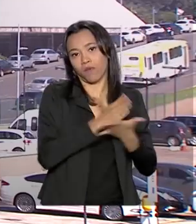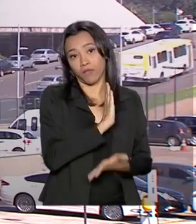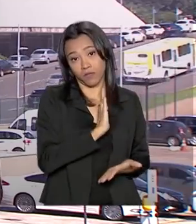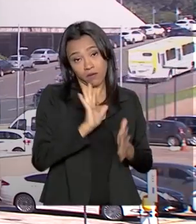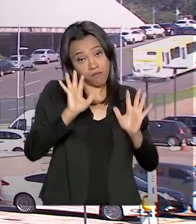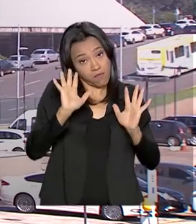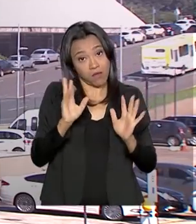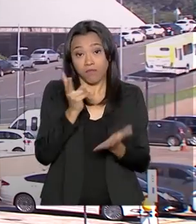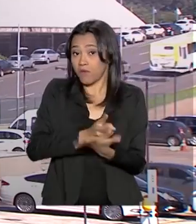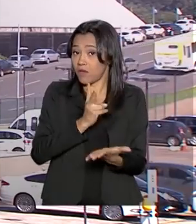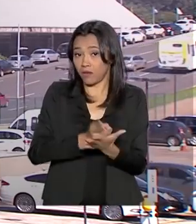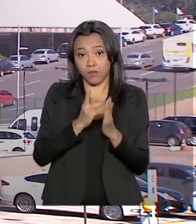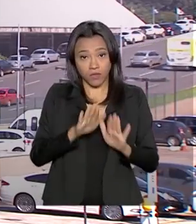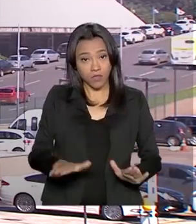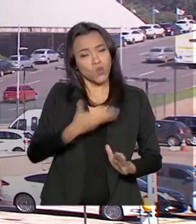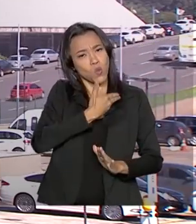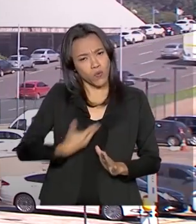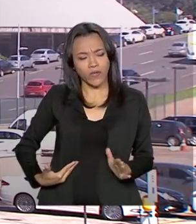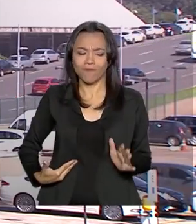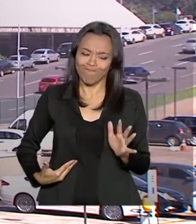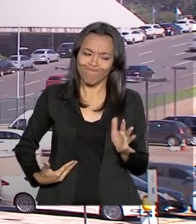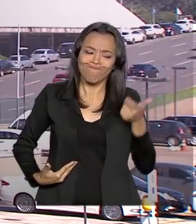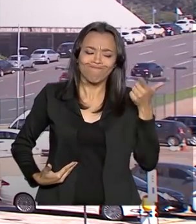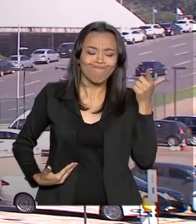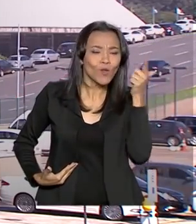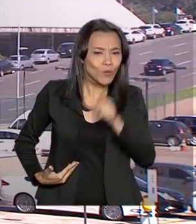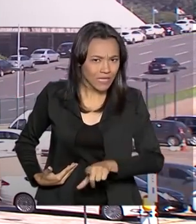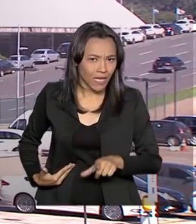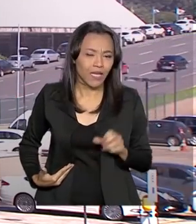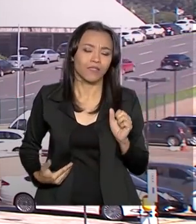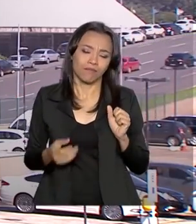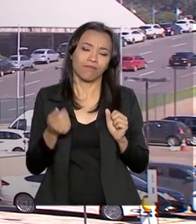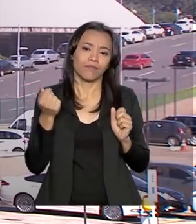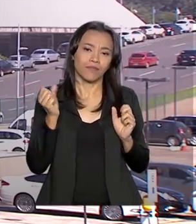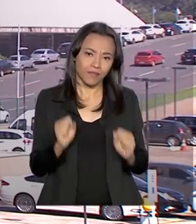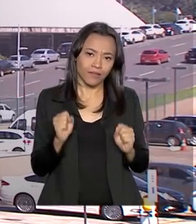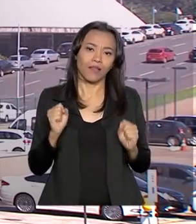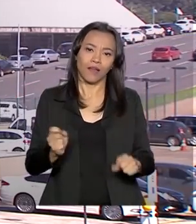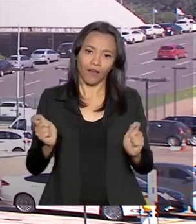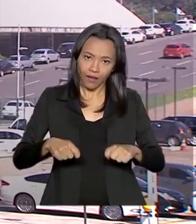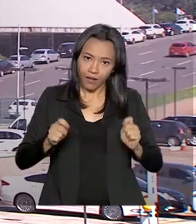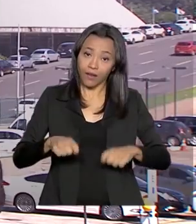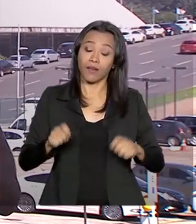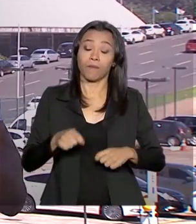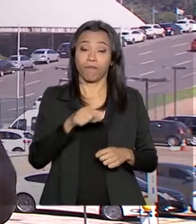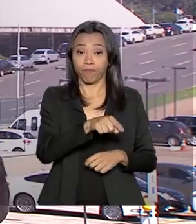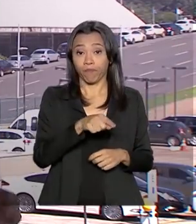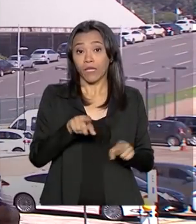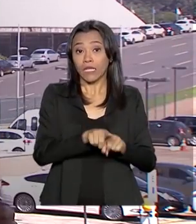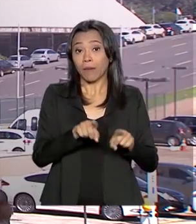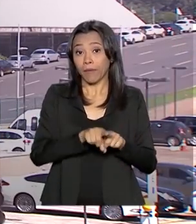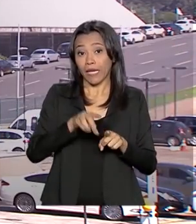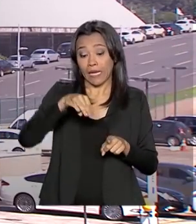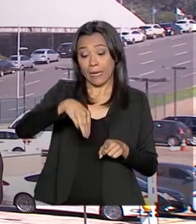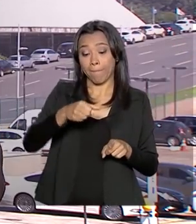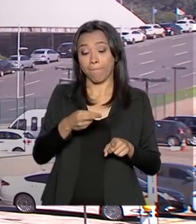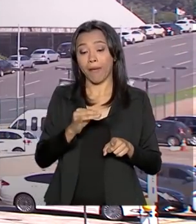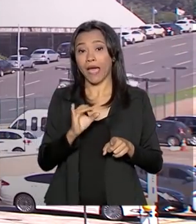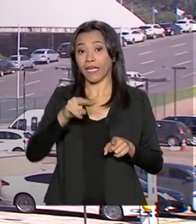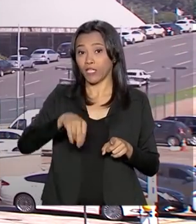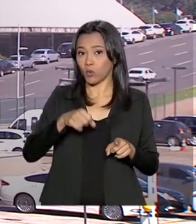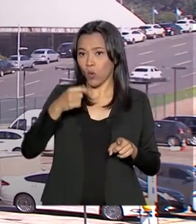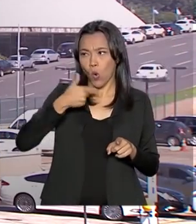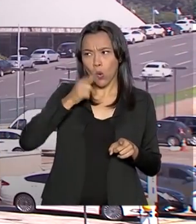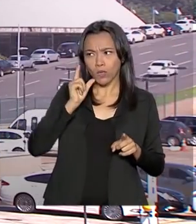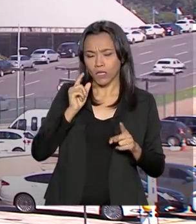Mesmo assim, o governo acha que dá para vencer essa obstrução. O secretário especial da Previdência, Rogério Marinho, nas negociações de ontem,